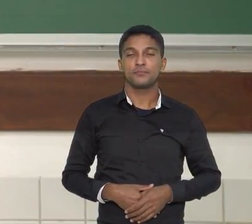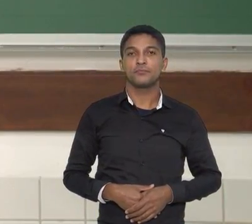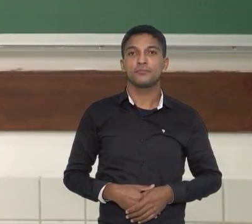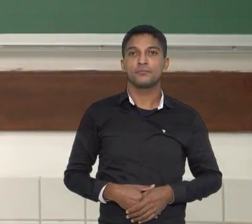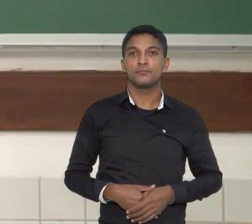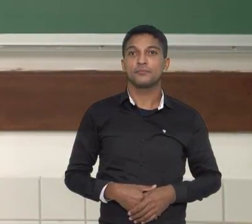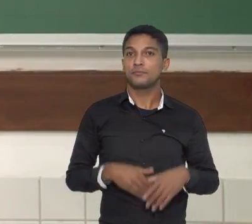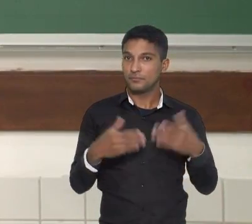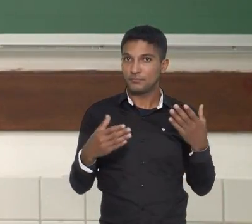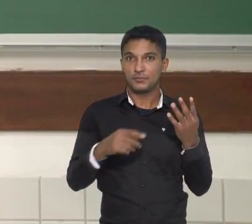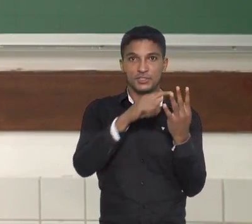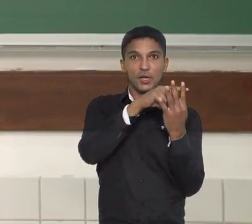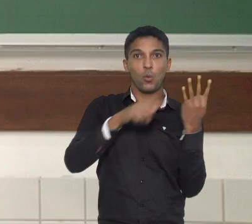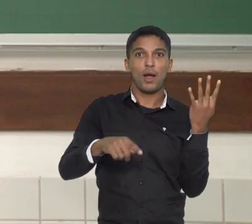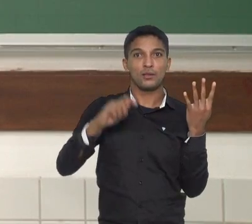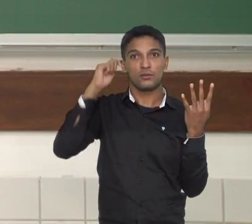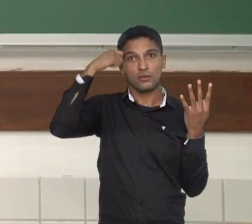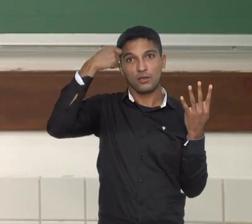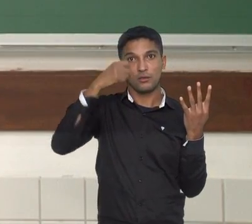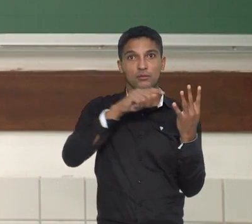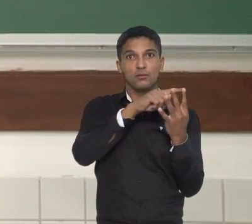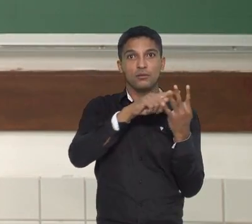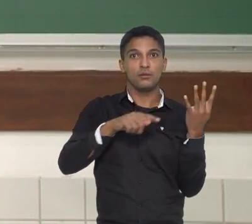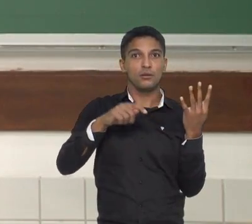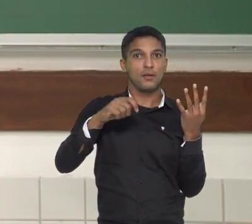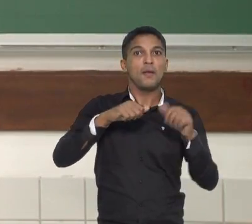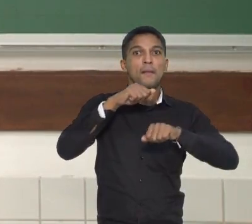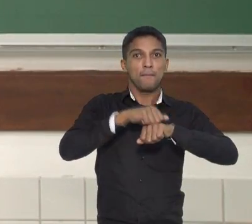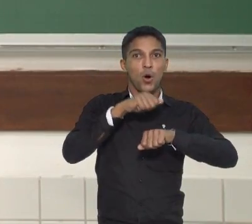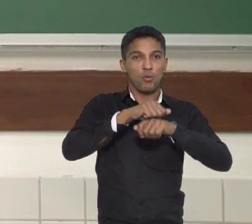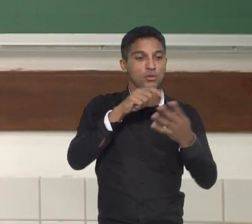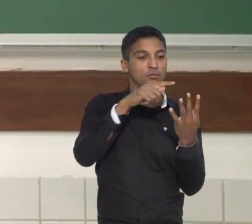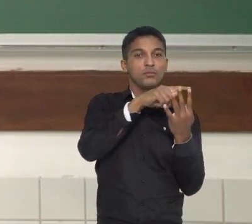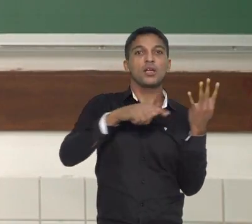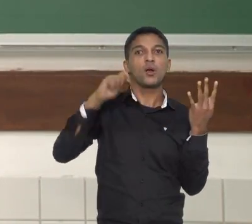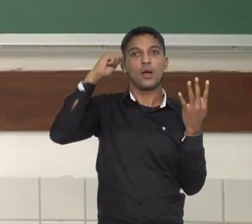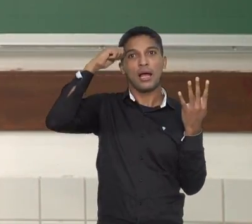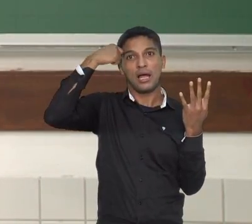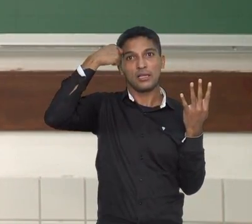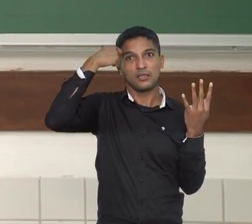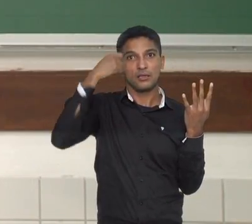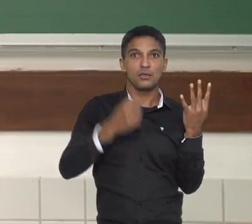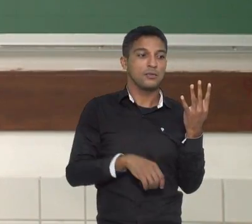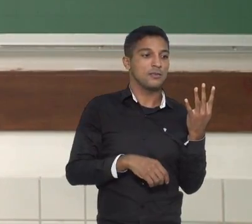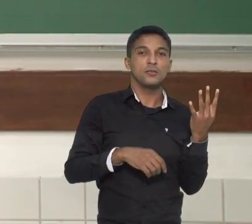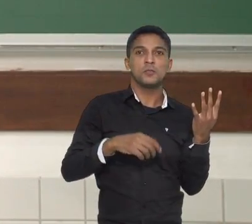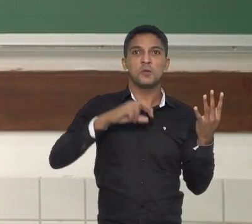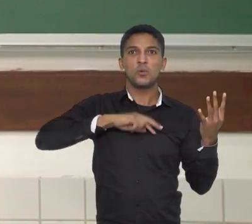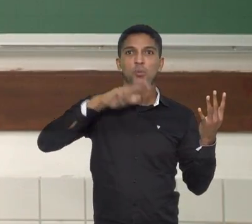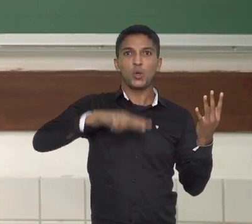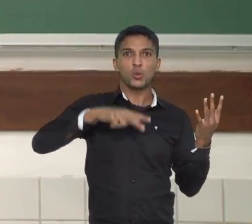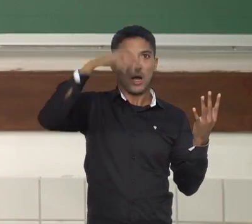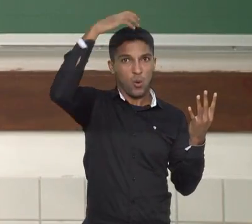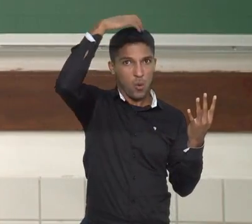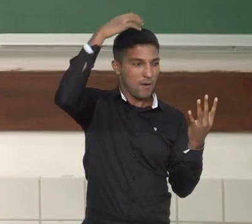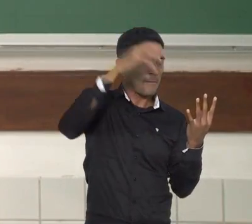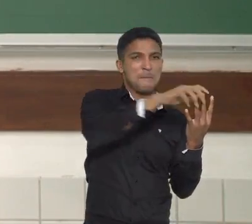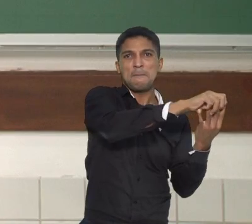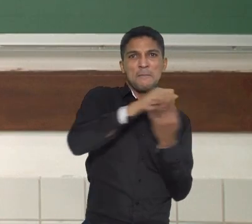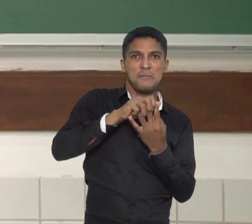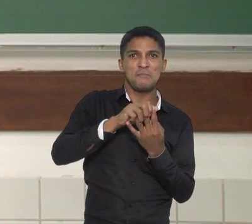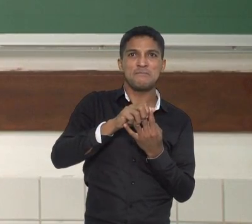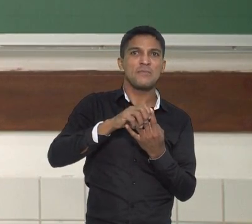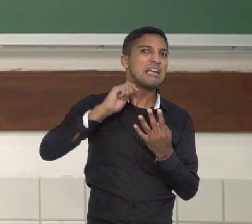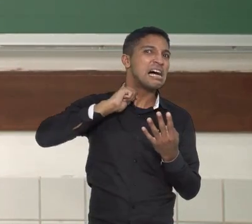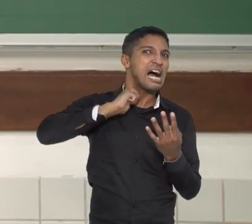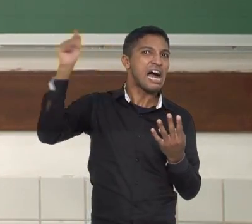dos 4 afrodescendentes pobres que foram condenados pela coroa portuguesa, pela administração portuguesa.